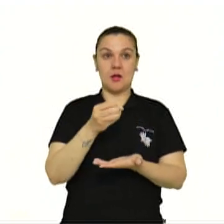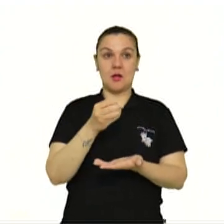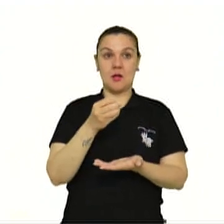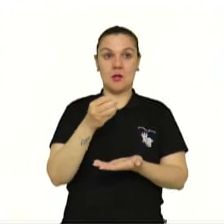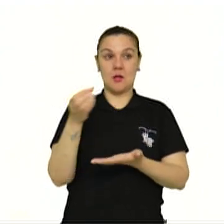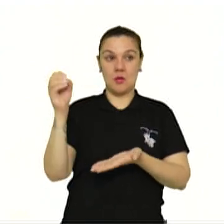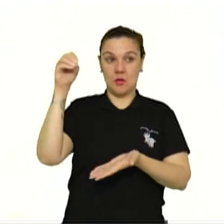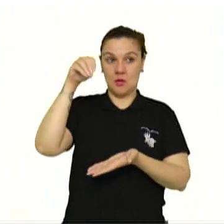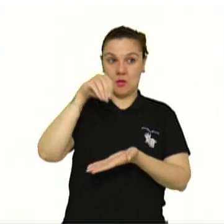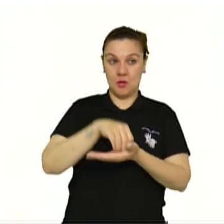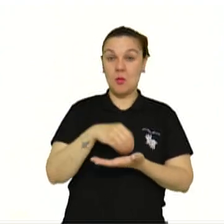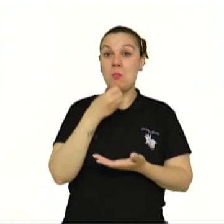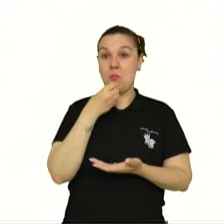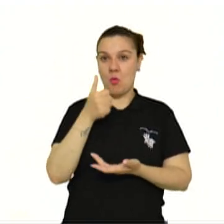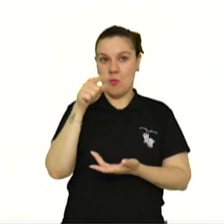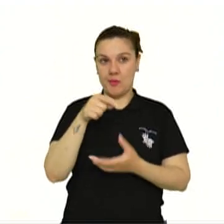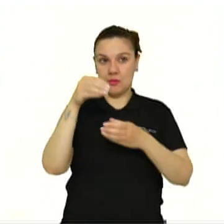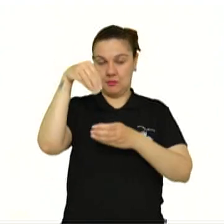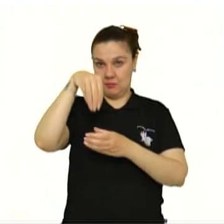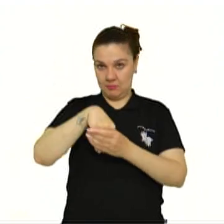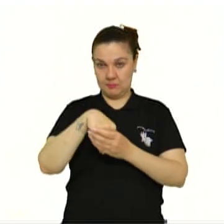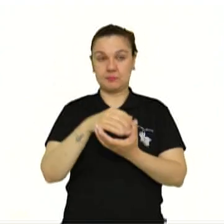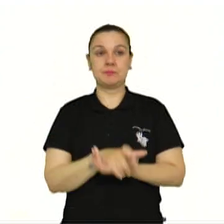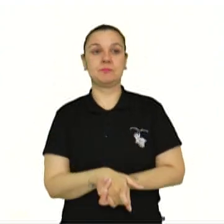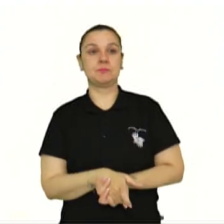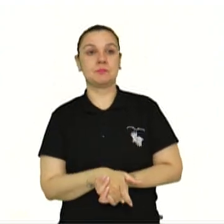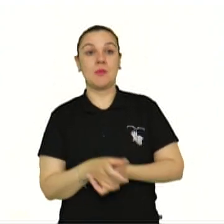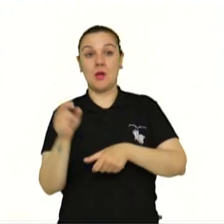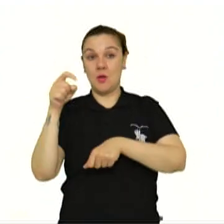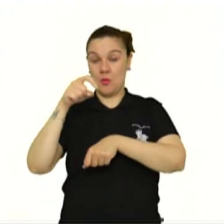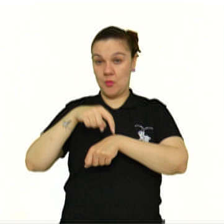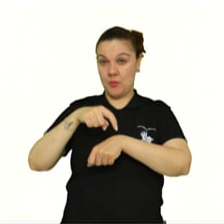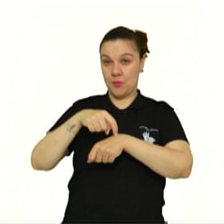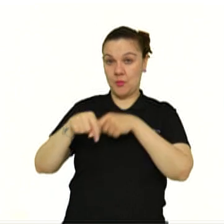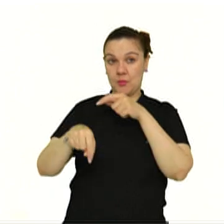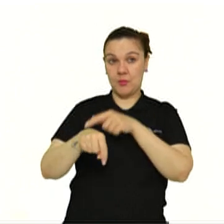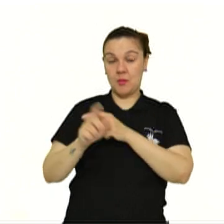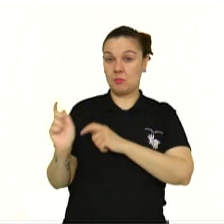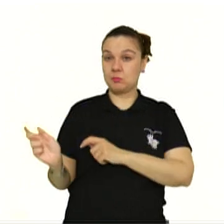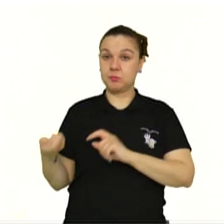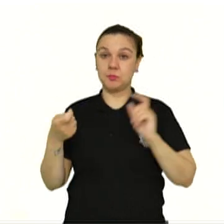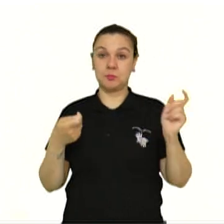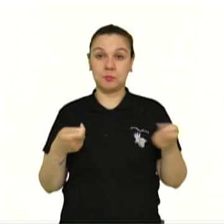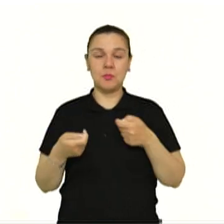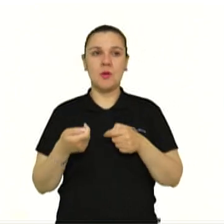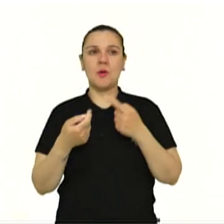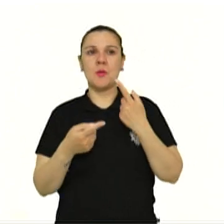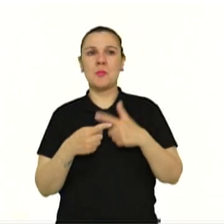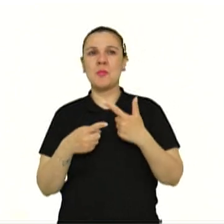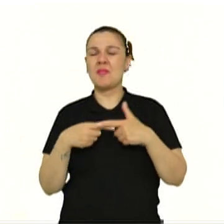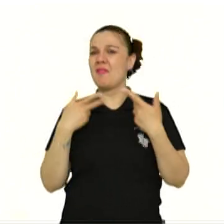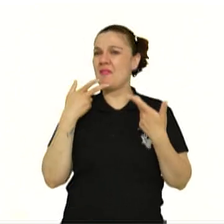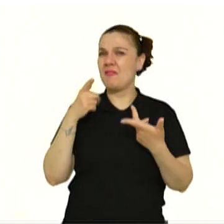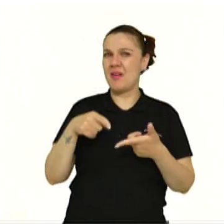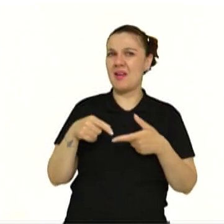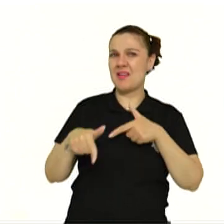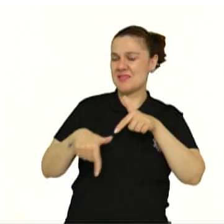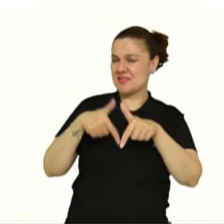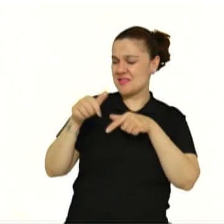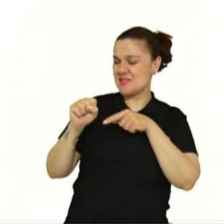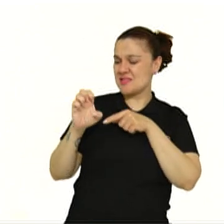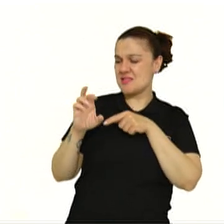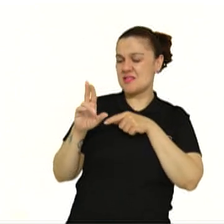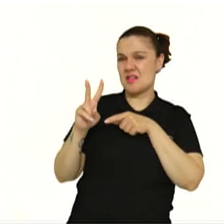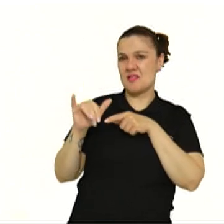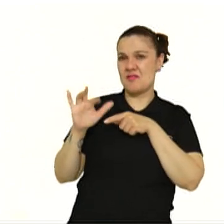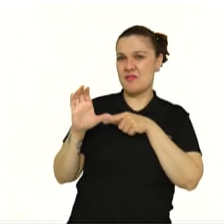tá? Então é dentro. O tempo para realizar o serviço é 25 segundos. Professor, por que você fala serviço?